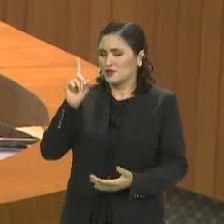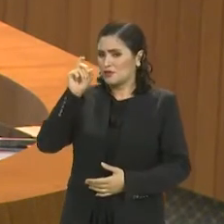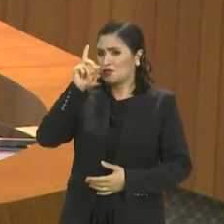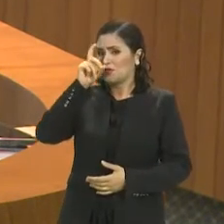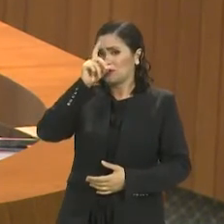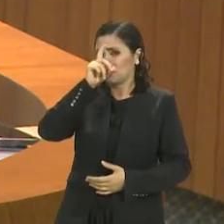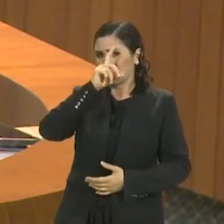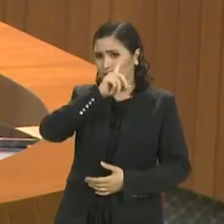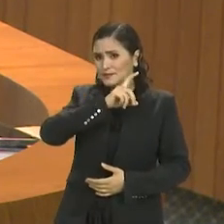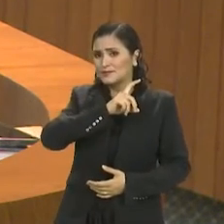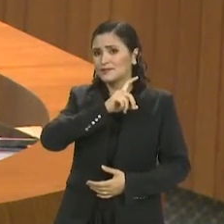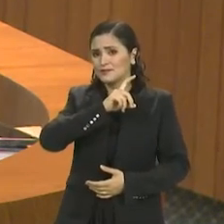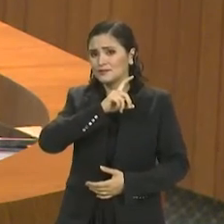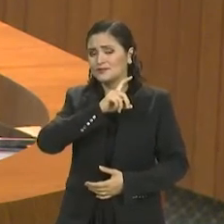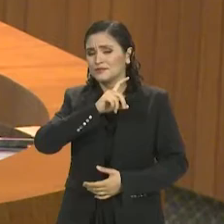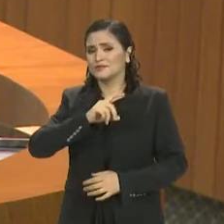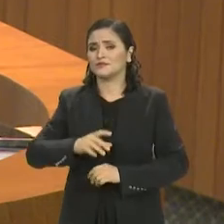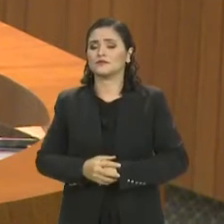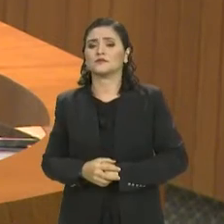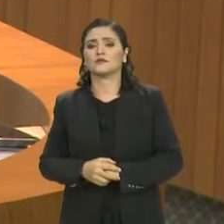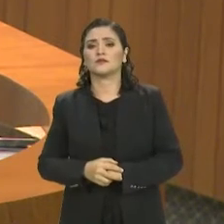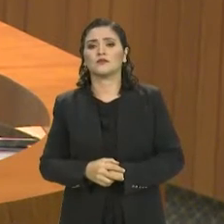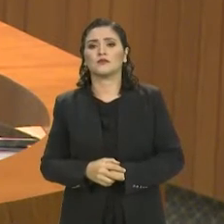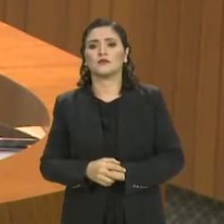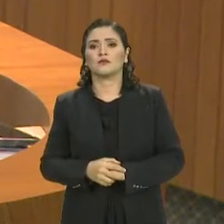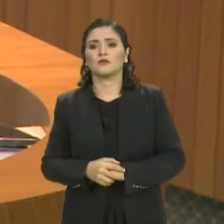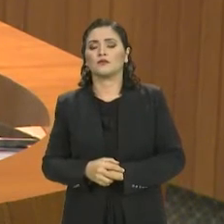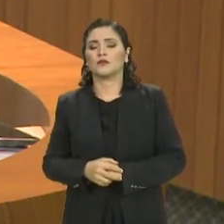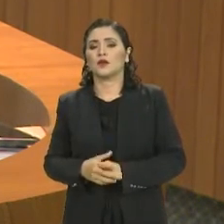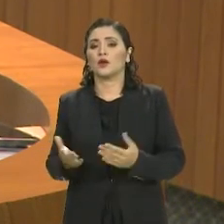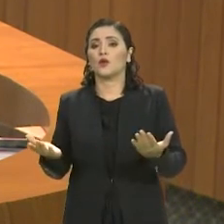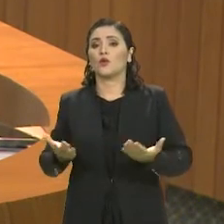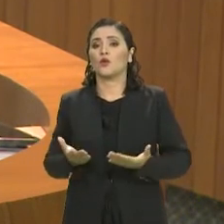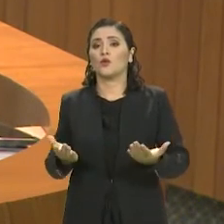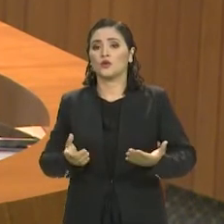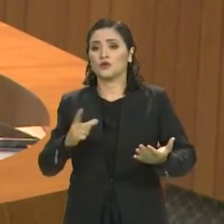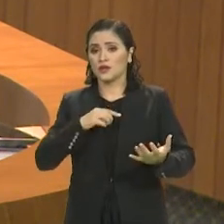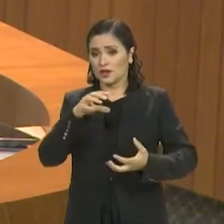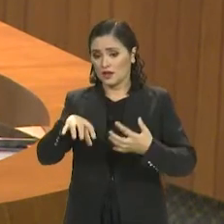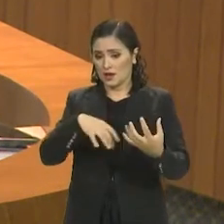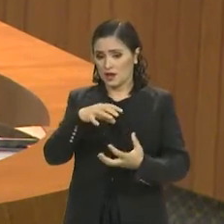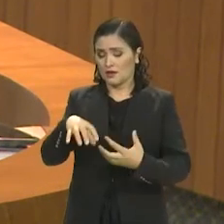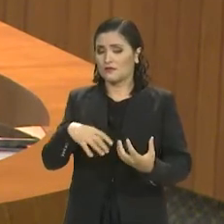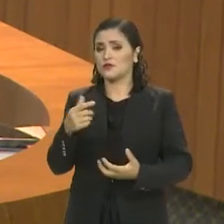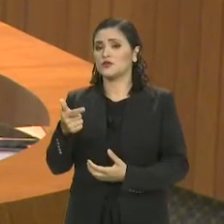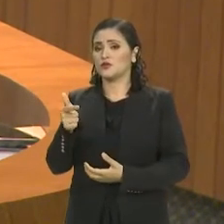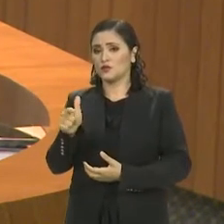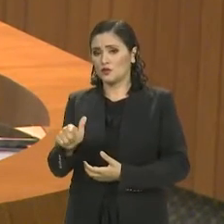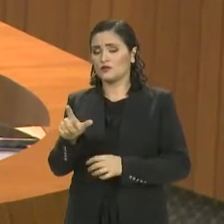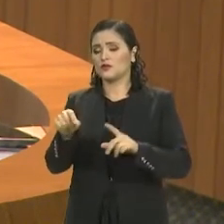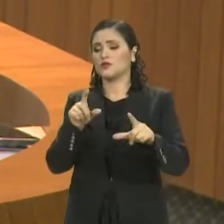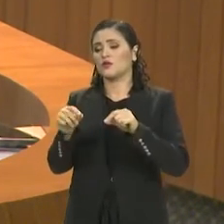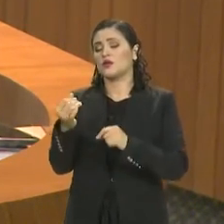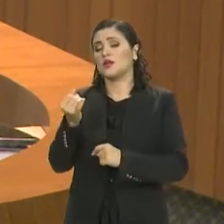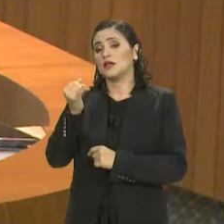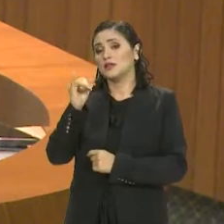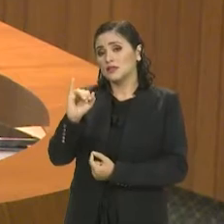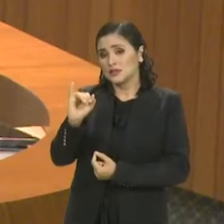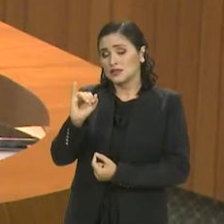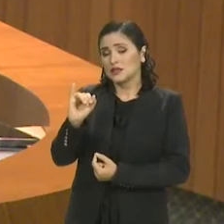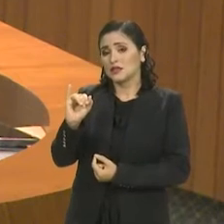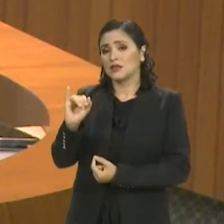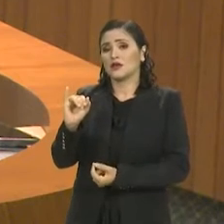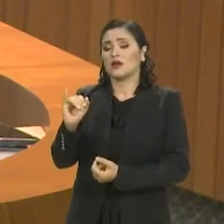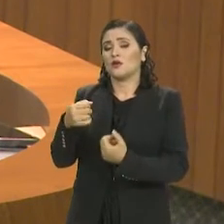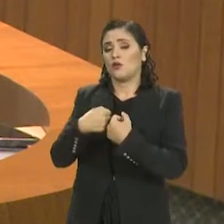um pouco menos ruim. Hoje vai ter uma nova manifestação realizada pela categoria para decidir se os rodoviários vão fazer greve a partir